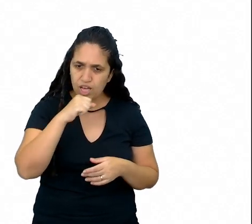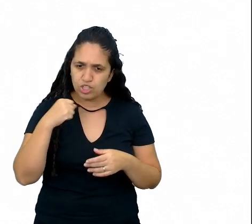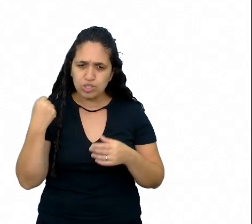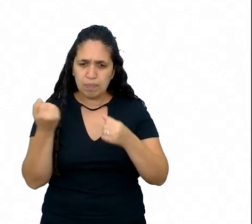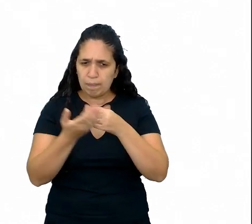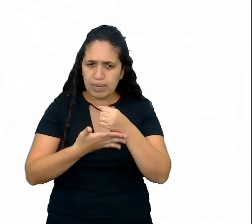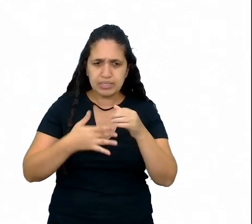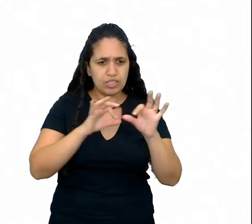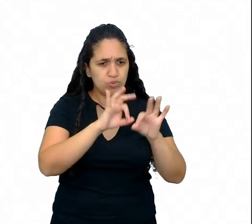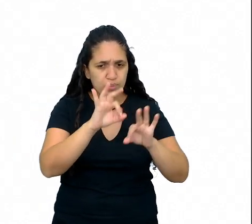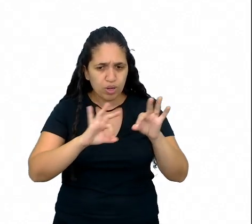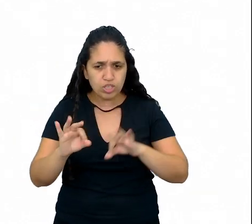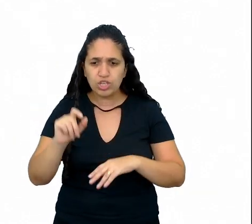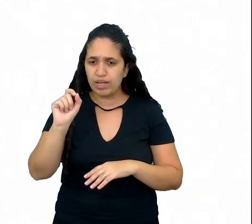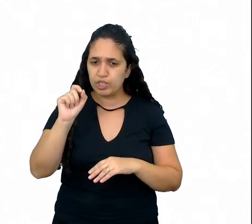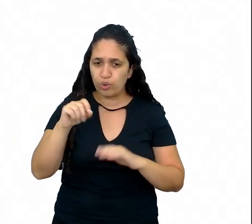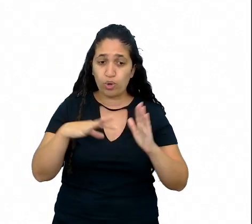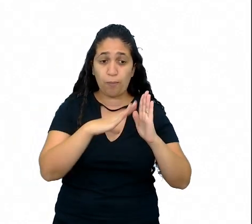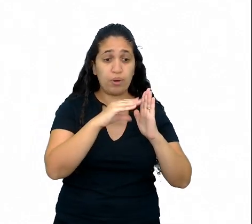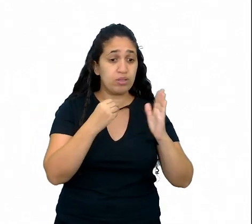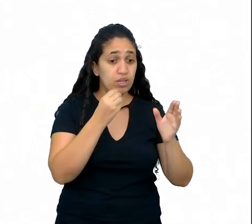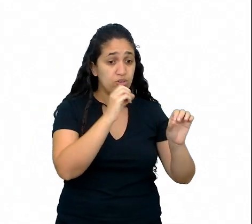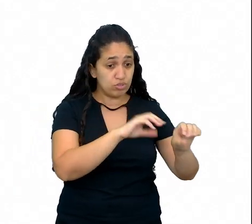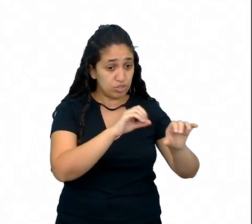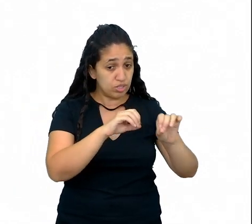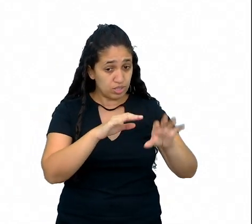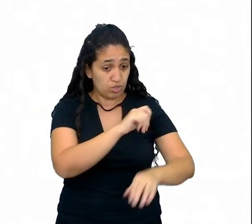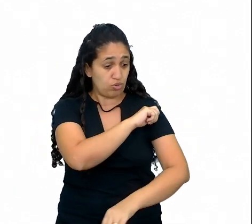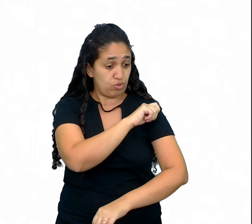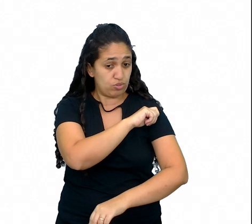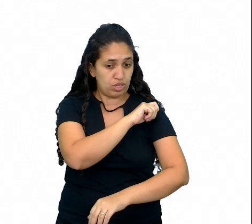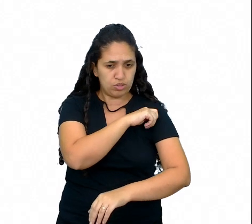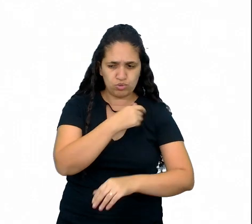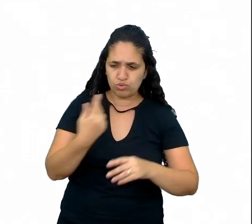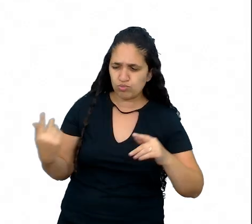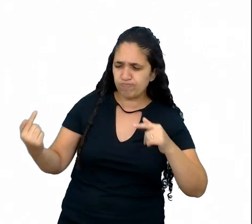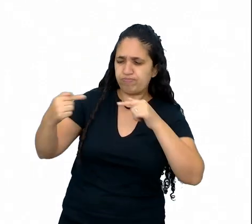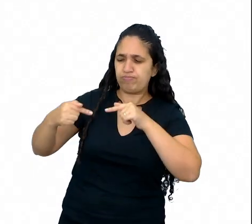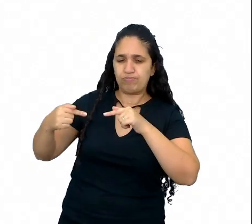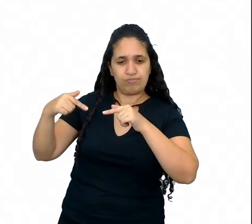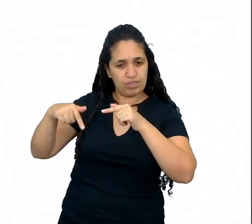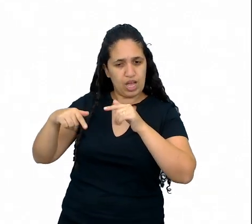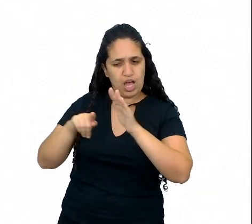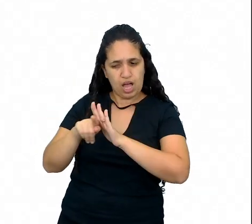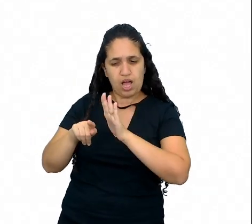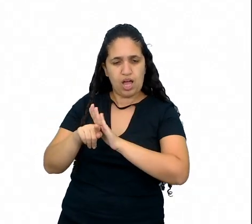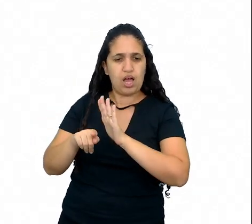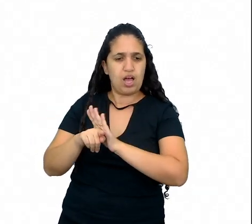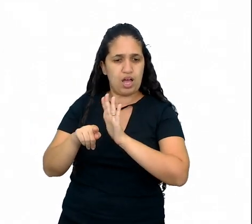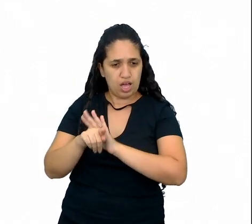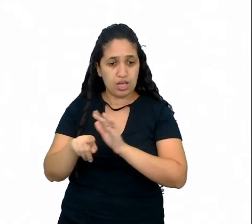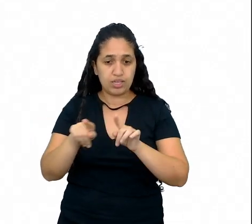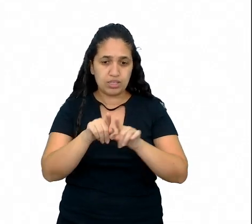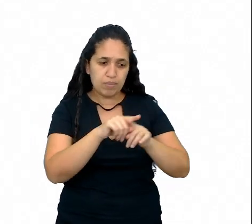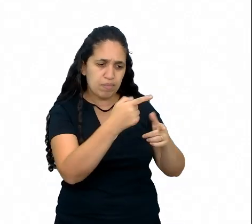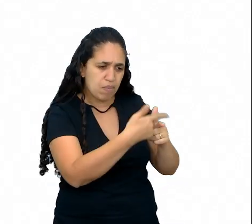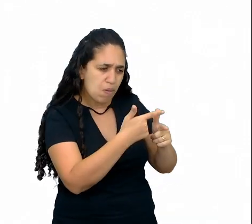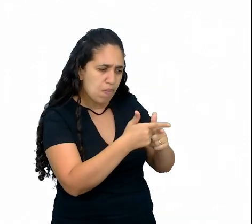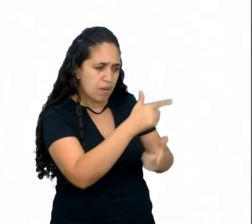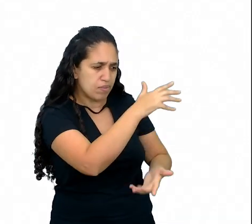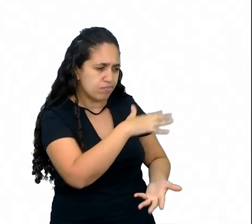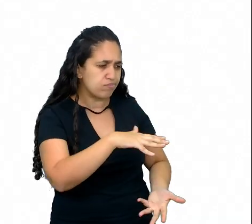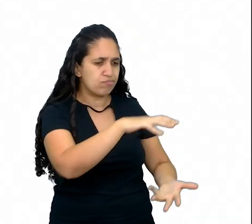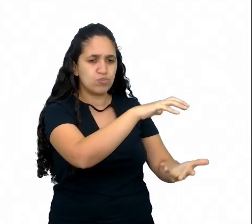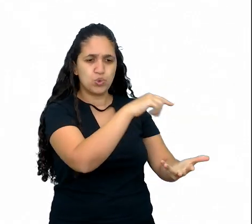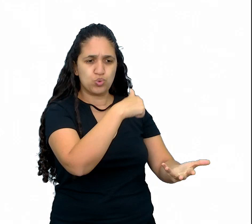ensino que consiste em permitir que os estudantes confrontam as questões e os problemas do mundo real que consideram